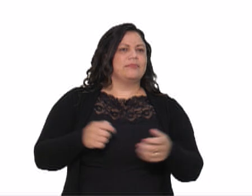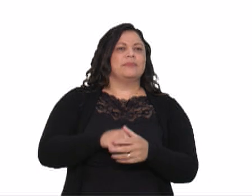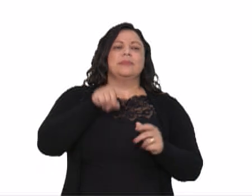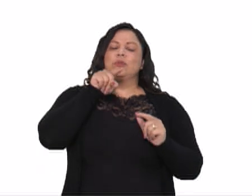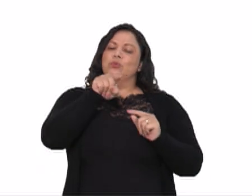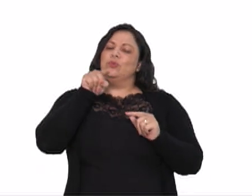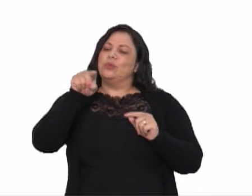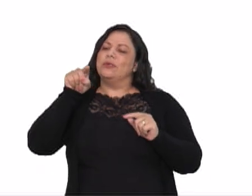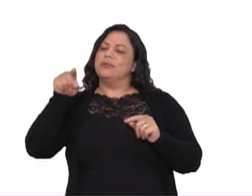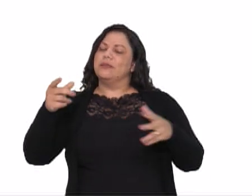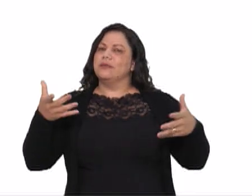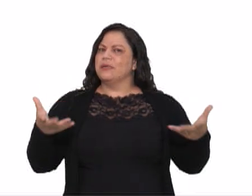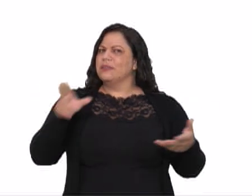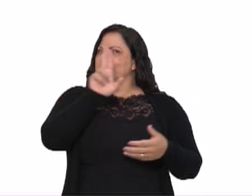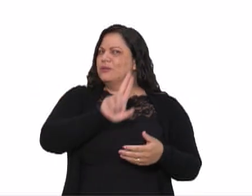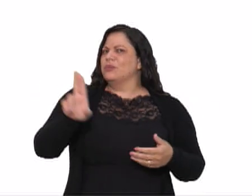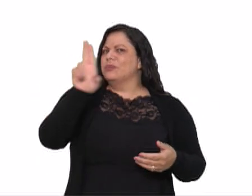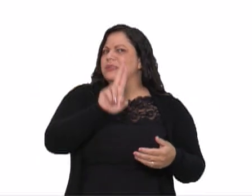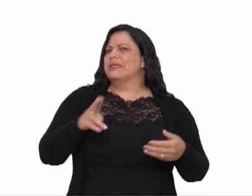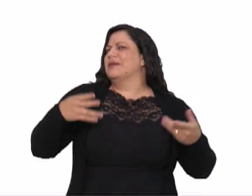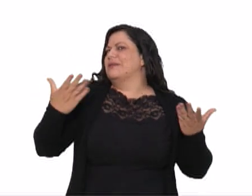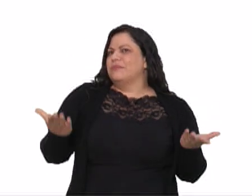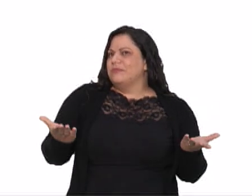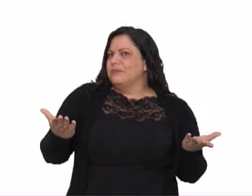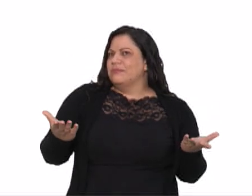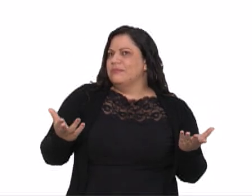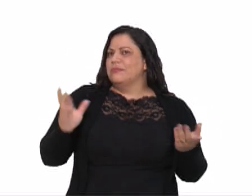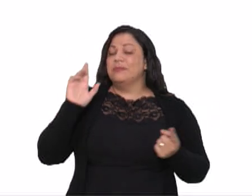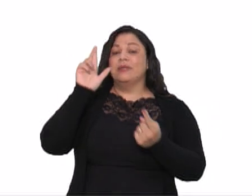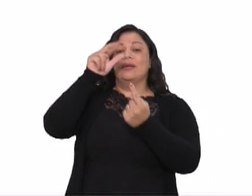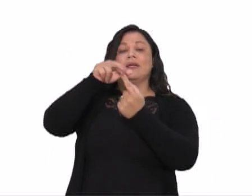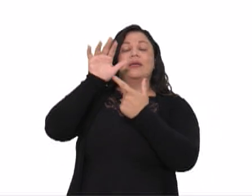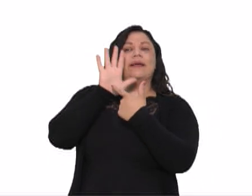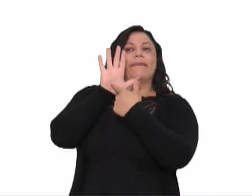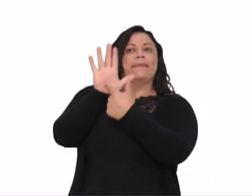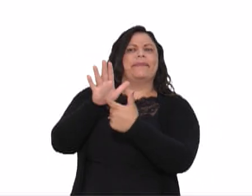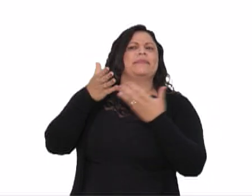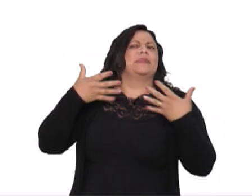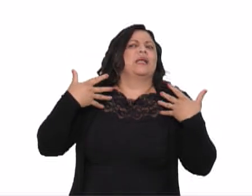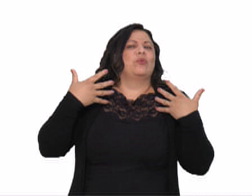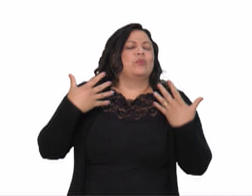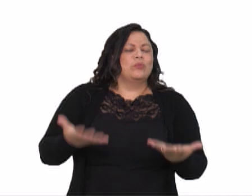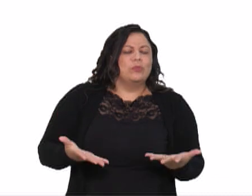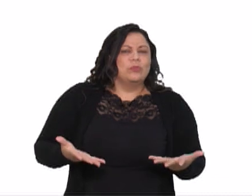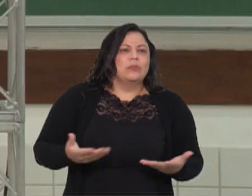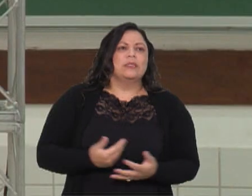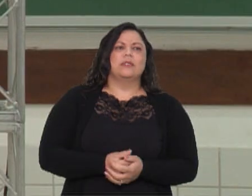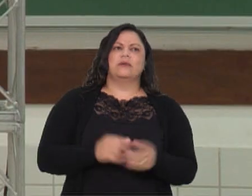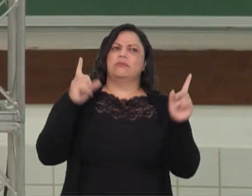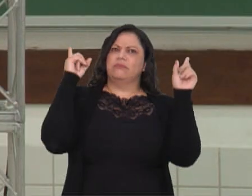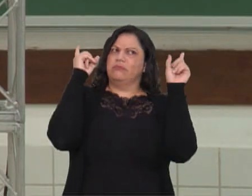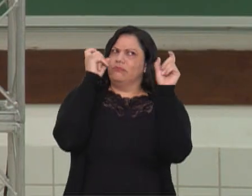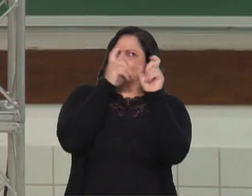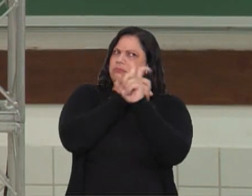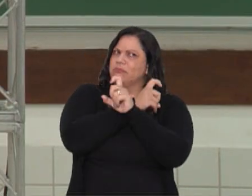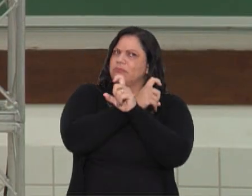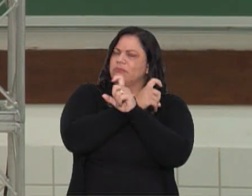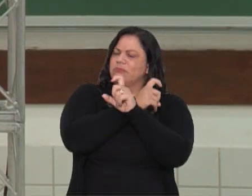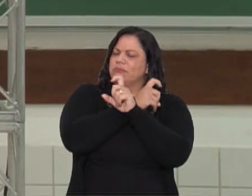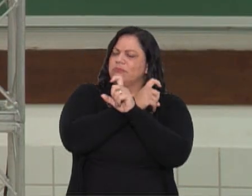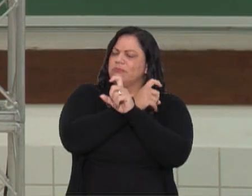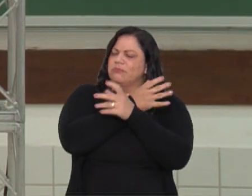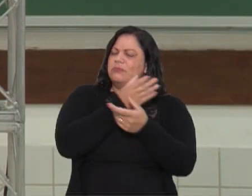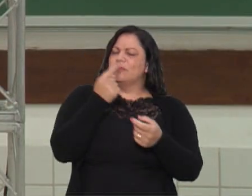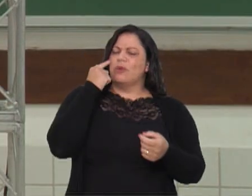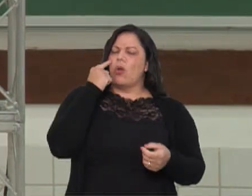foram utilizadas para representar o quê? Veja como dificulta a gente entender esse período com as